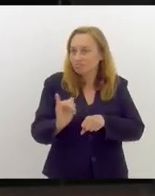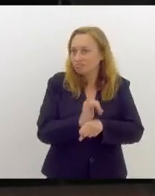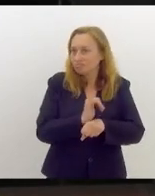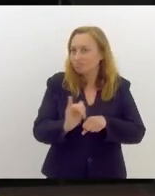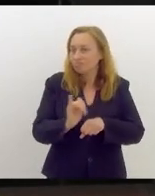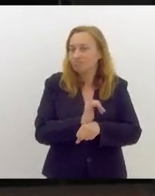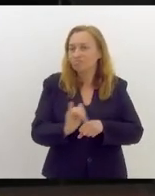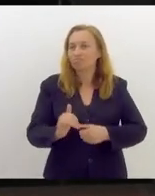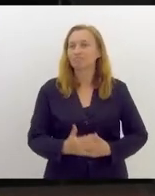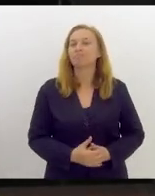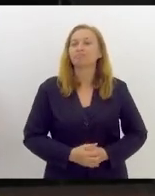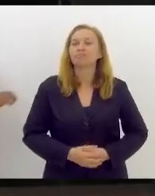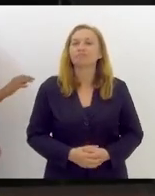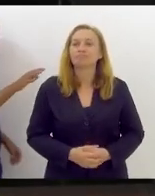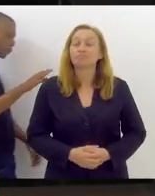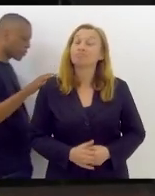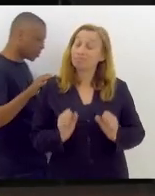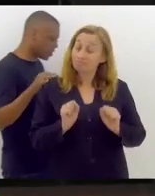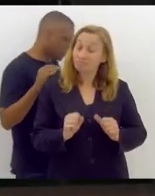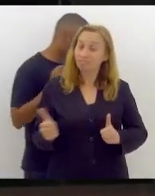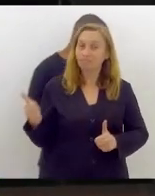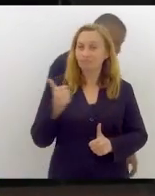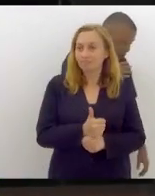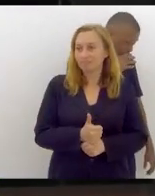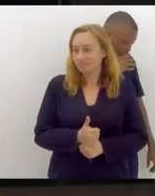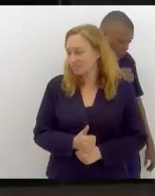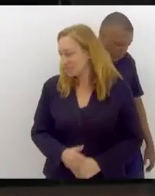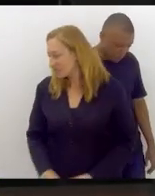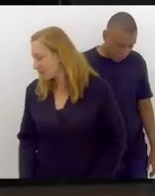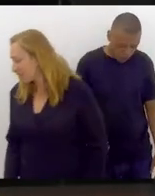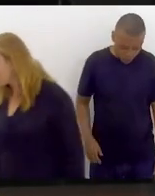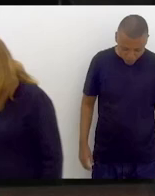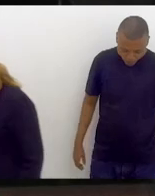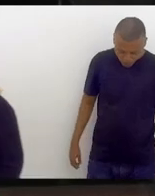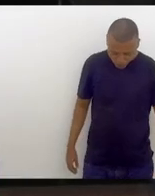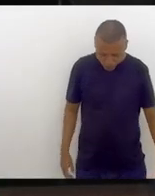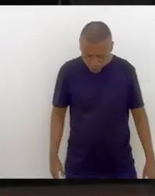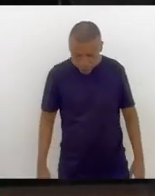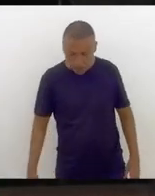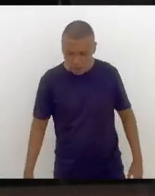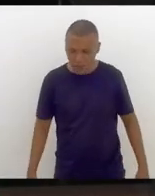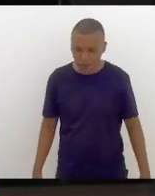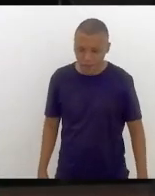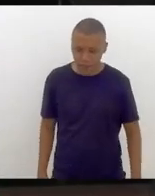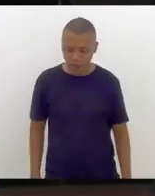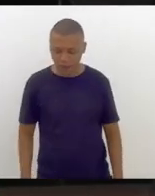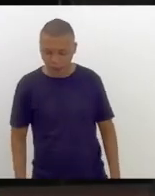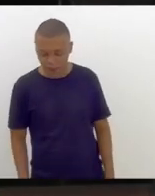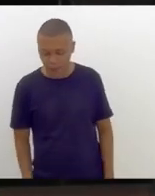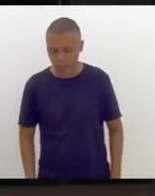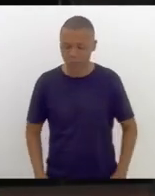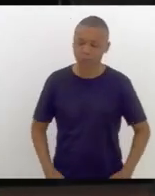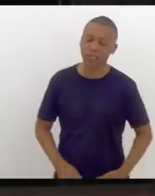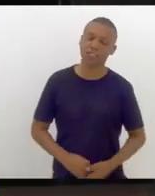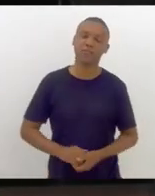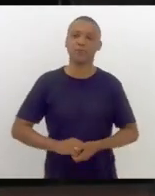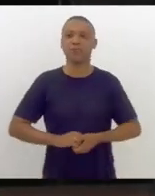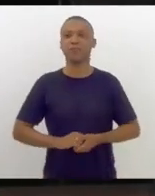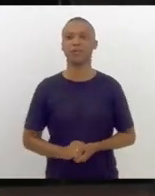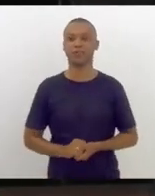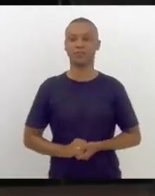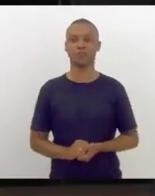para que pudesse roubar em plena pandemia E aí desviou